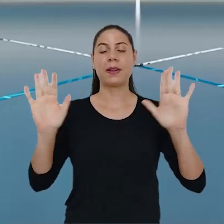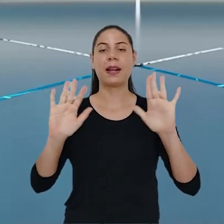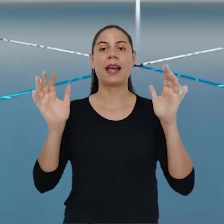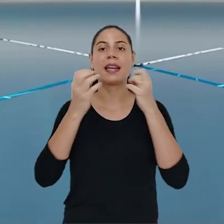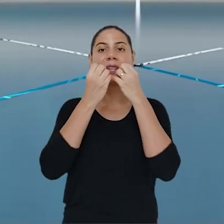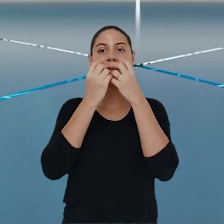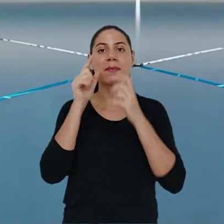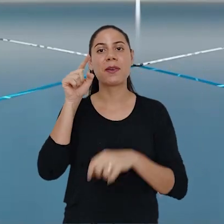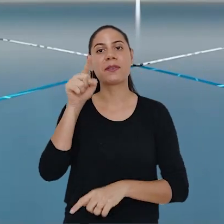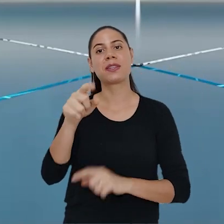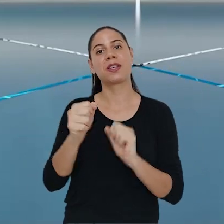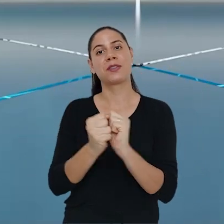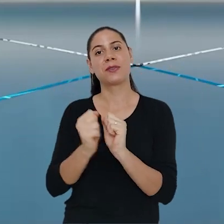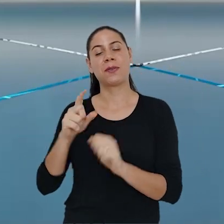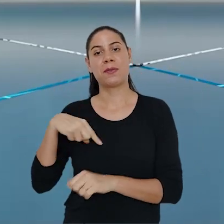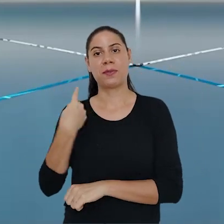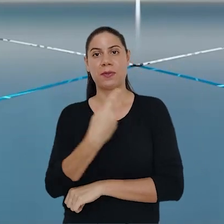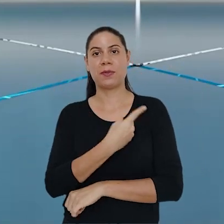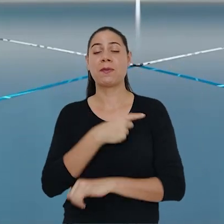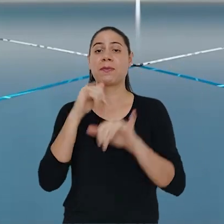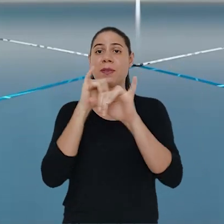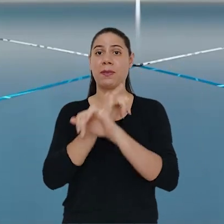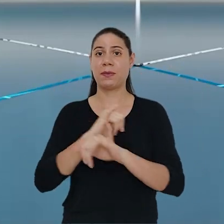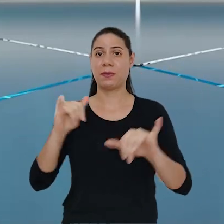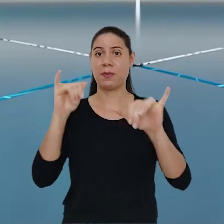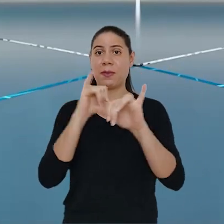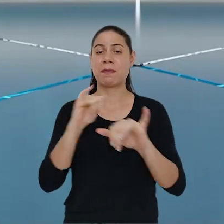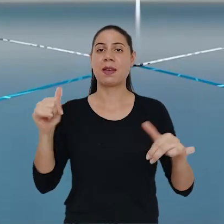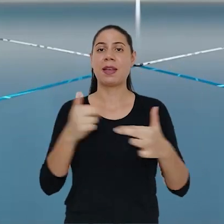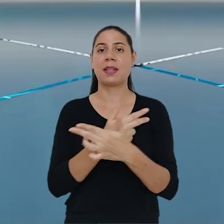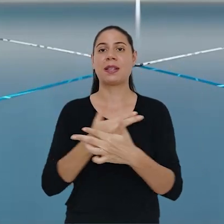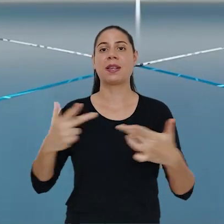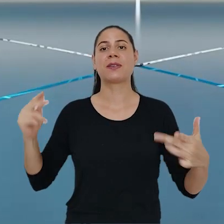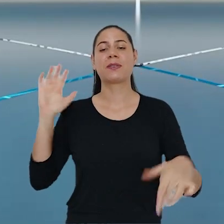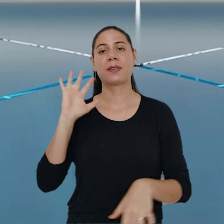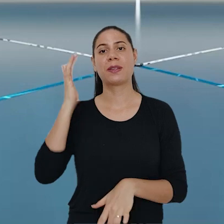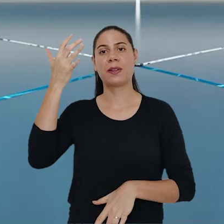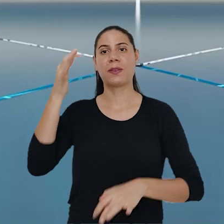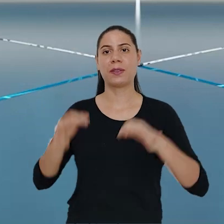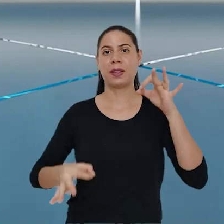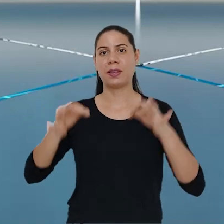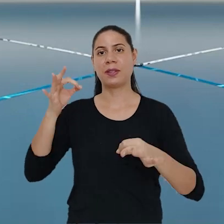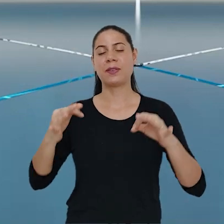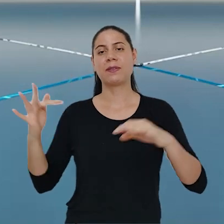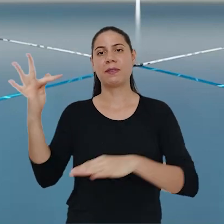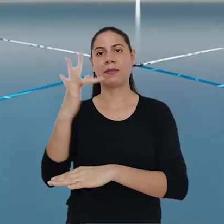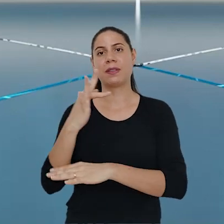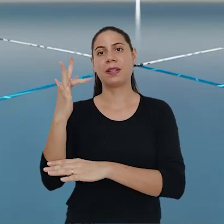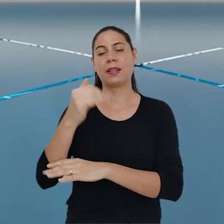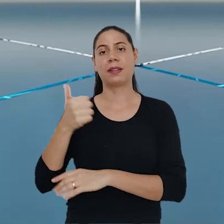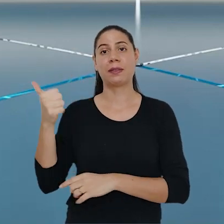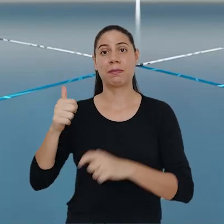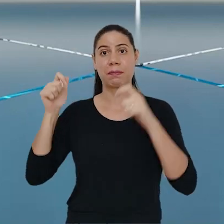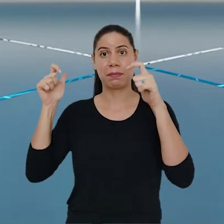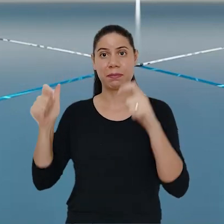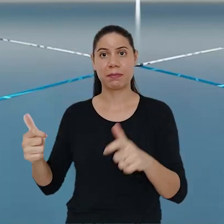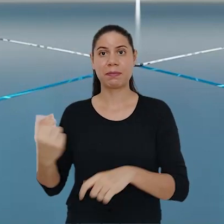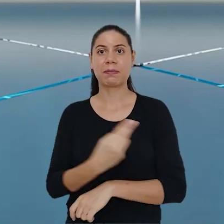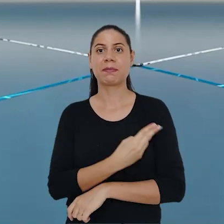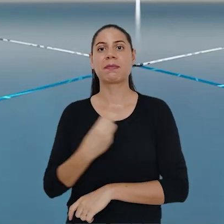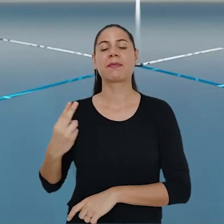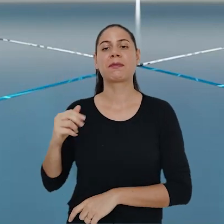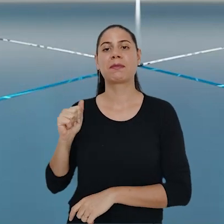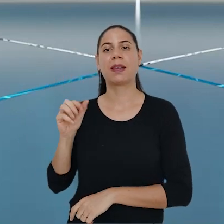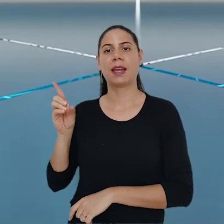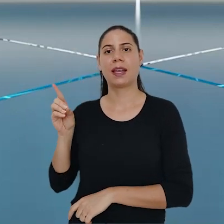Olá, que bom que você está conosco para ficar mais bem informado de tudo o que acontece na Justiça Federal da Primeira Região. Eu